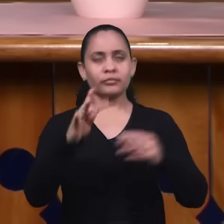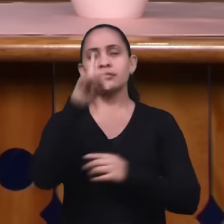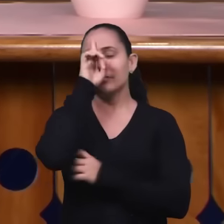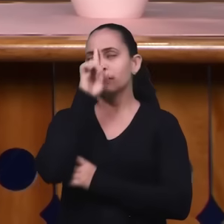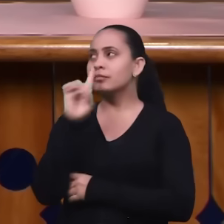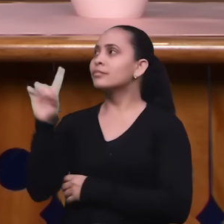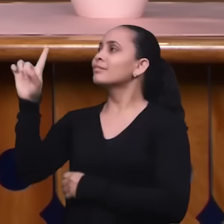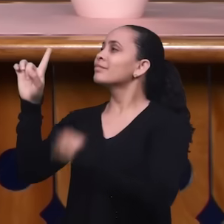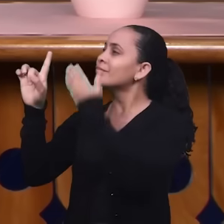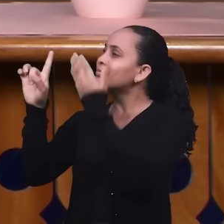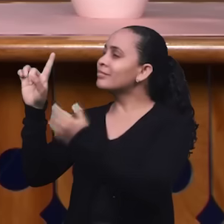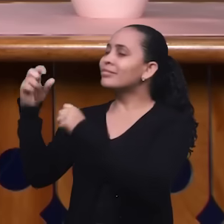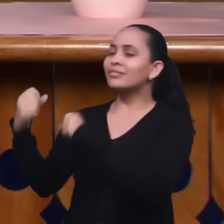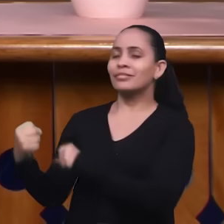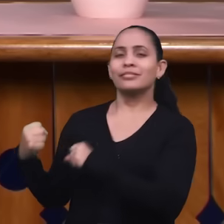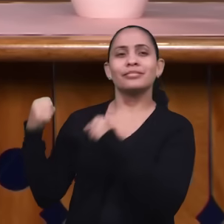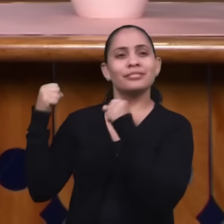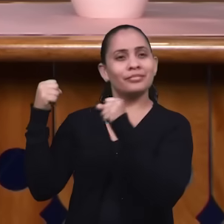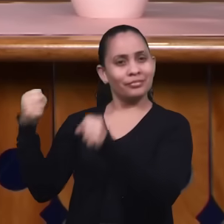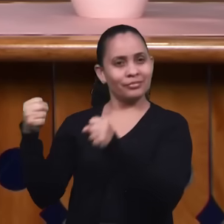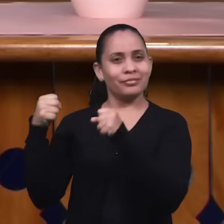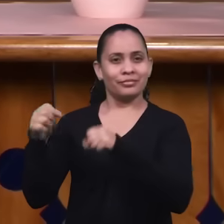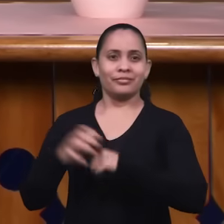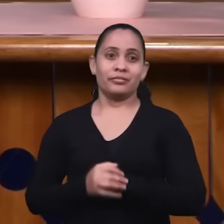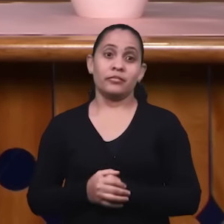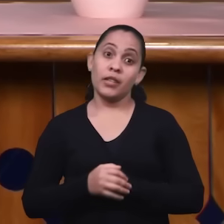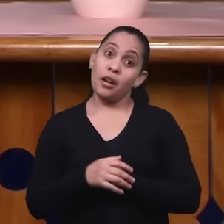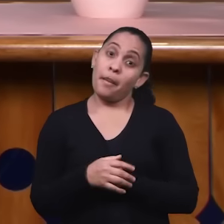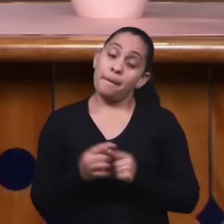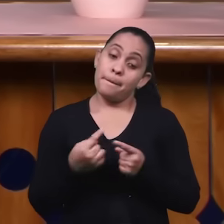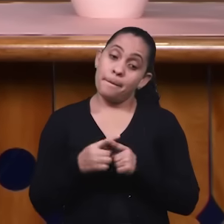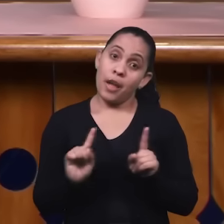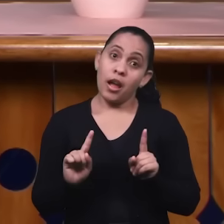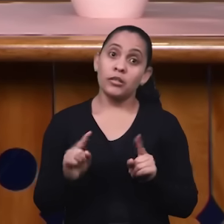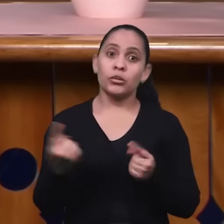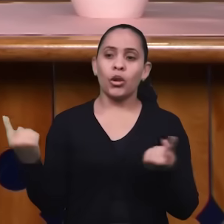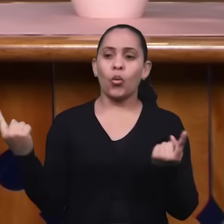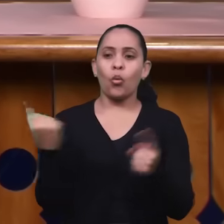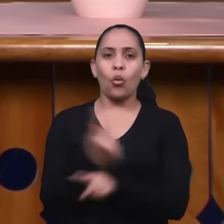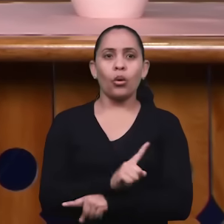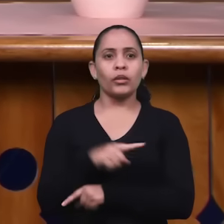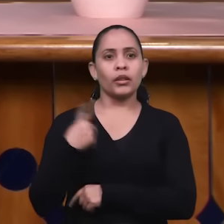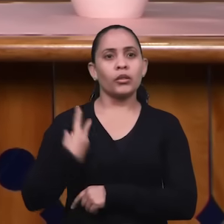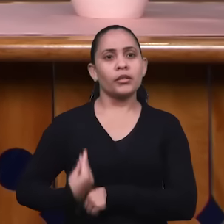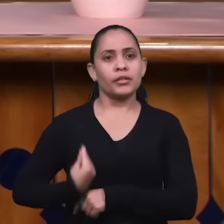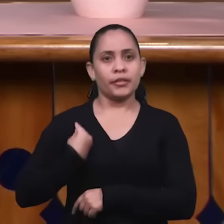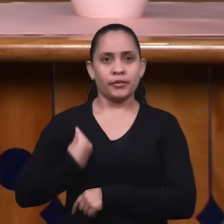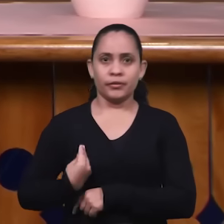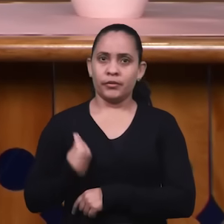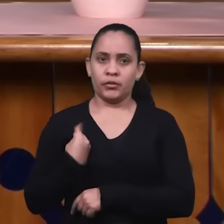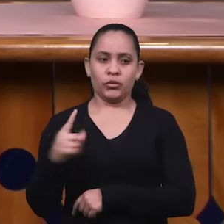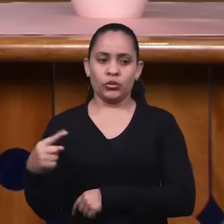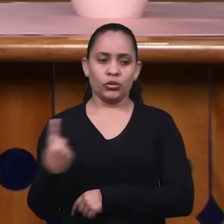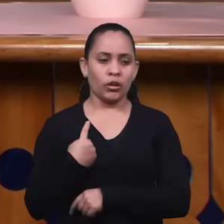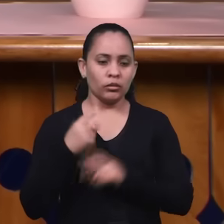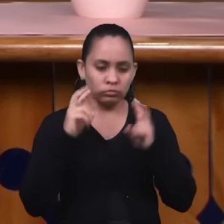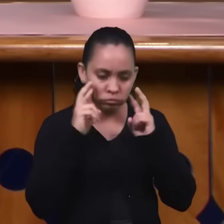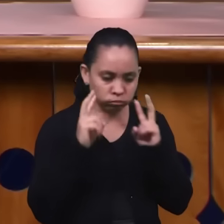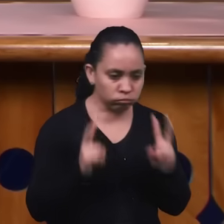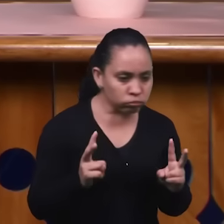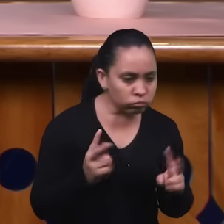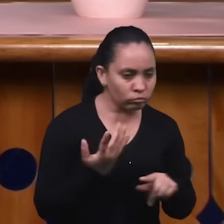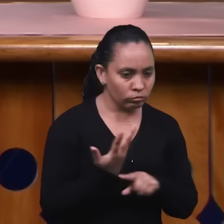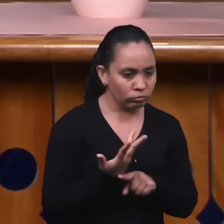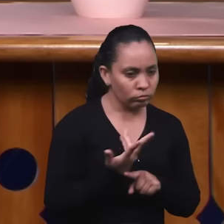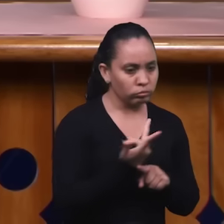está operando. Mas também temos que tomar cuidado, aquilo que vem contra a nossa vida, nós não devemos olhar, devemos